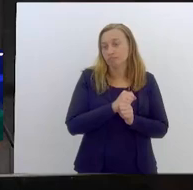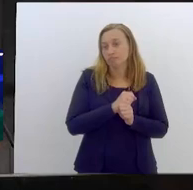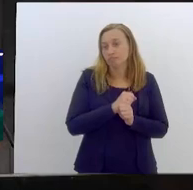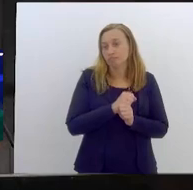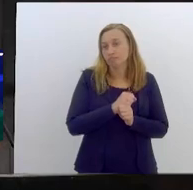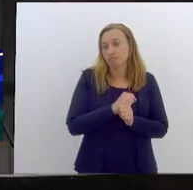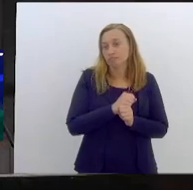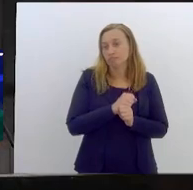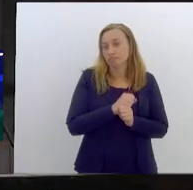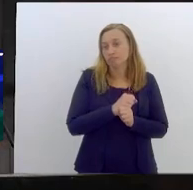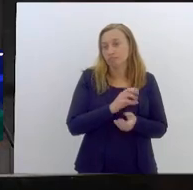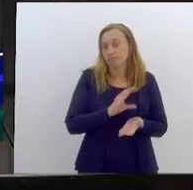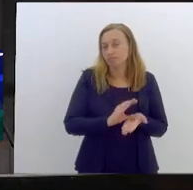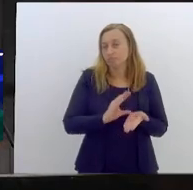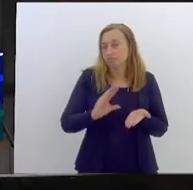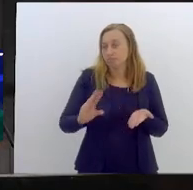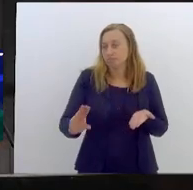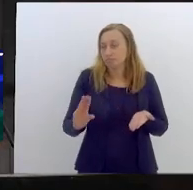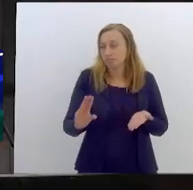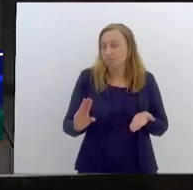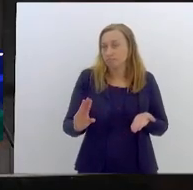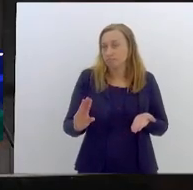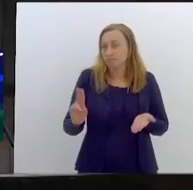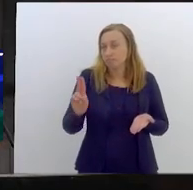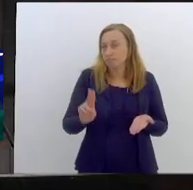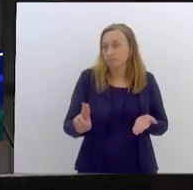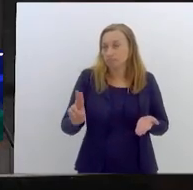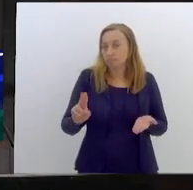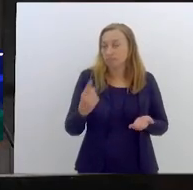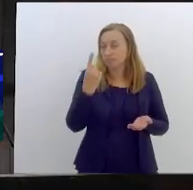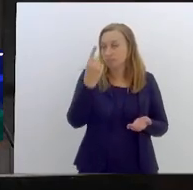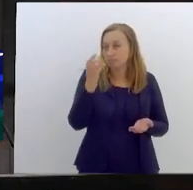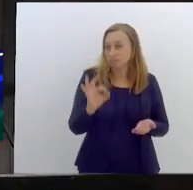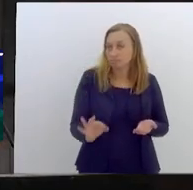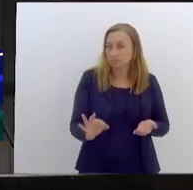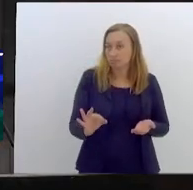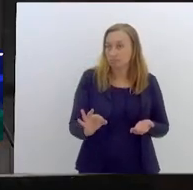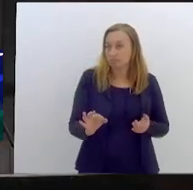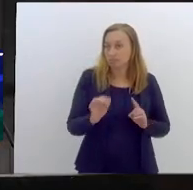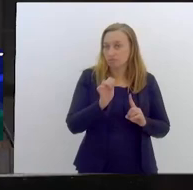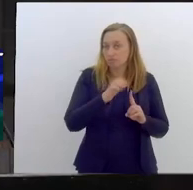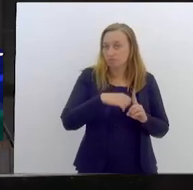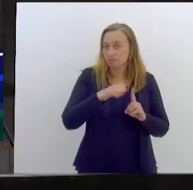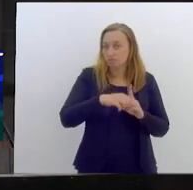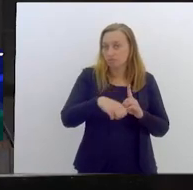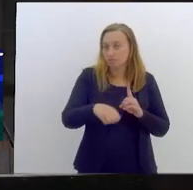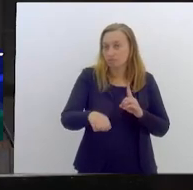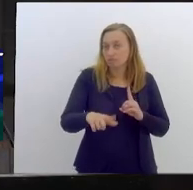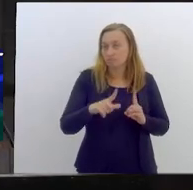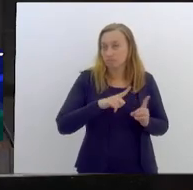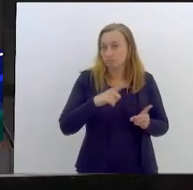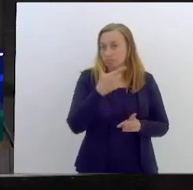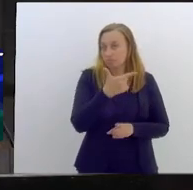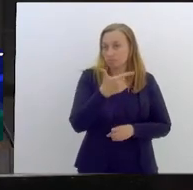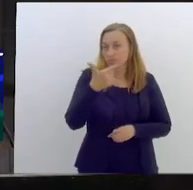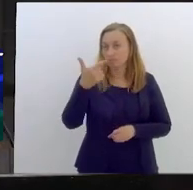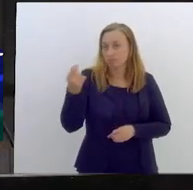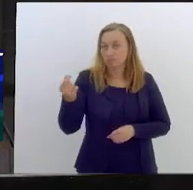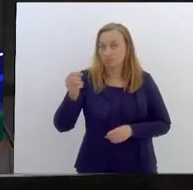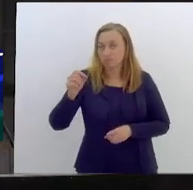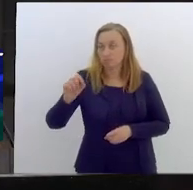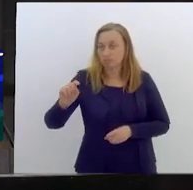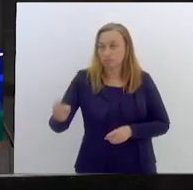aplicado numa renda de 1% ao mês Nós já temos 200 mil